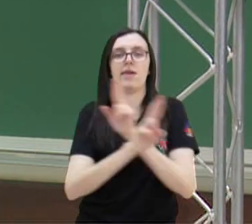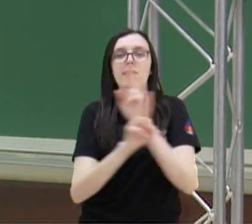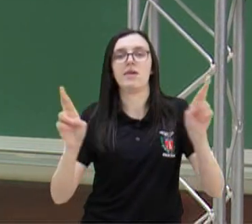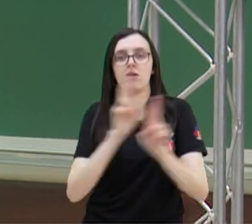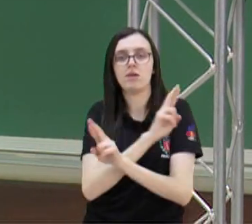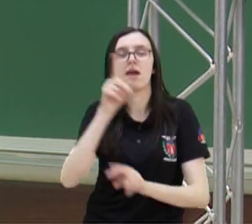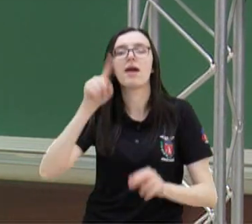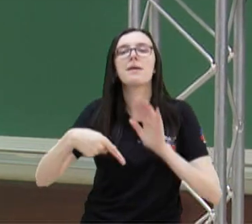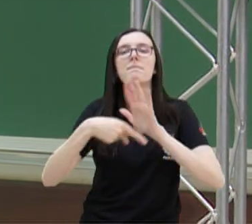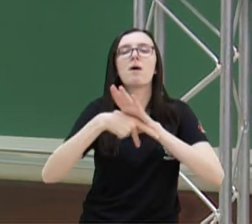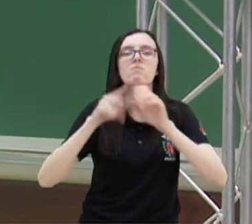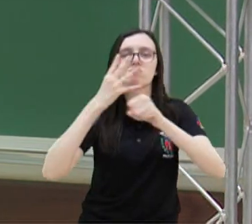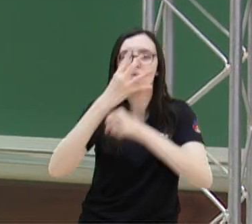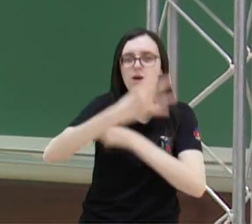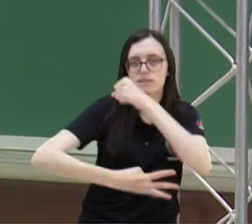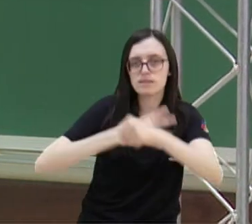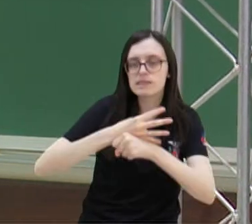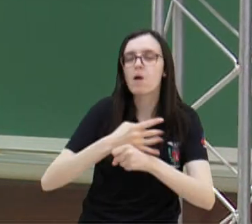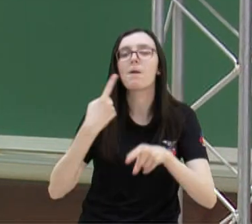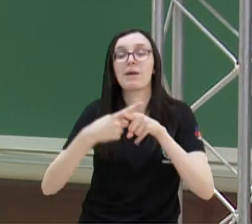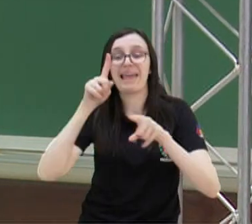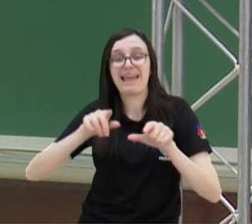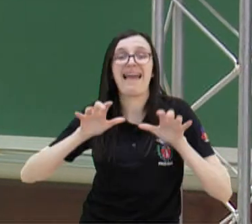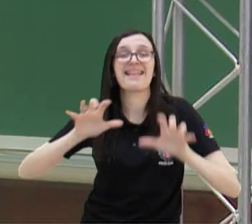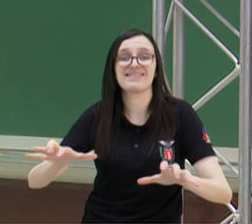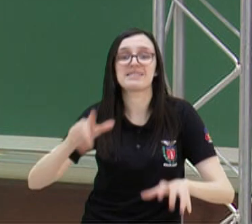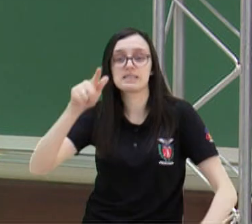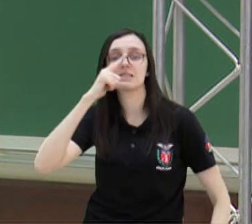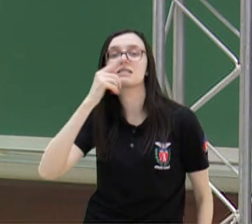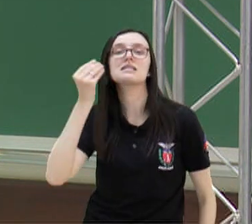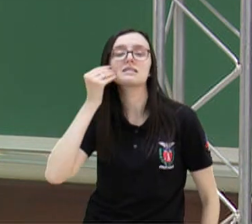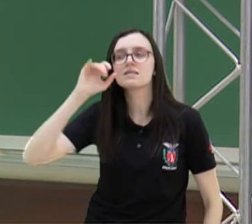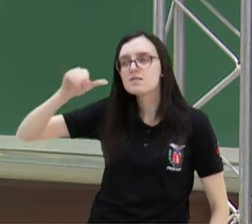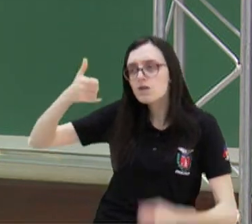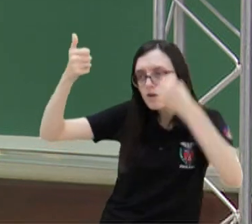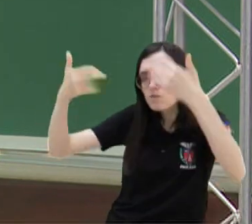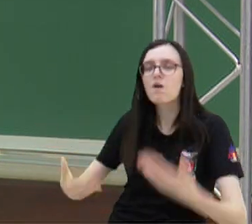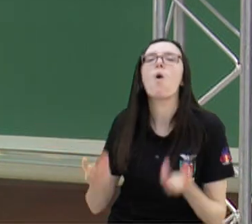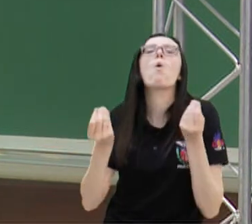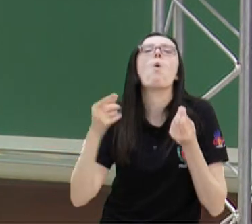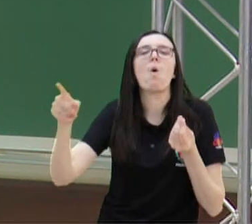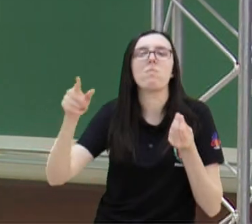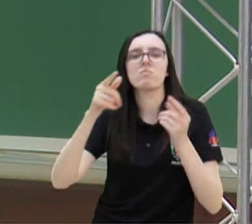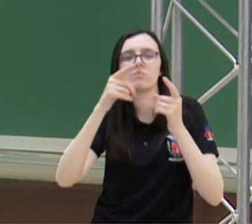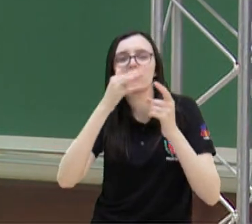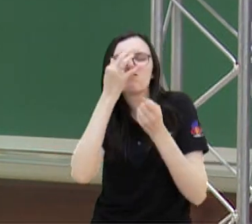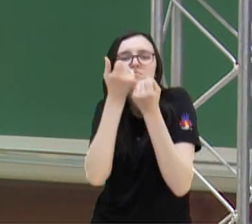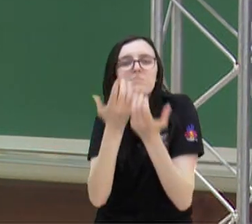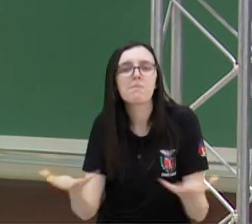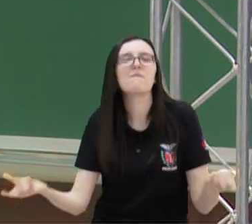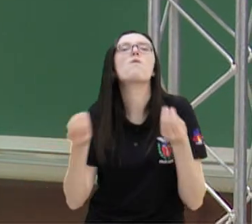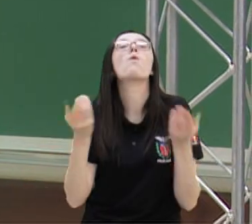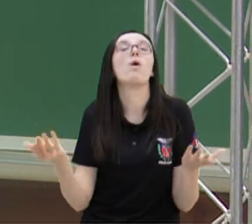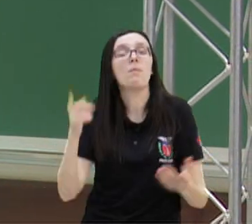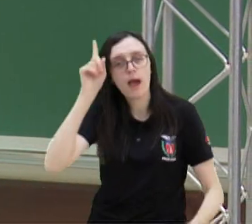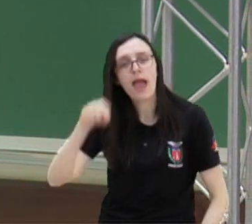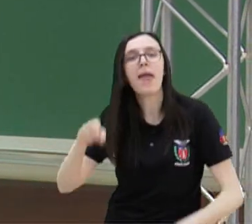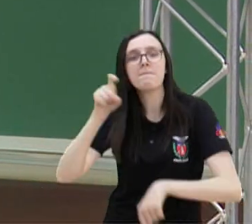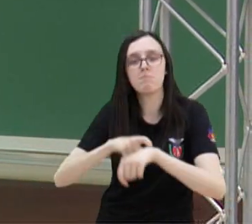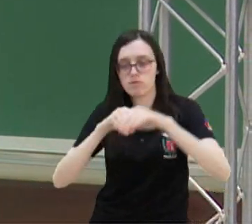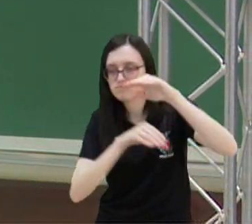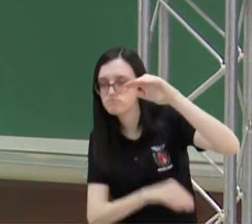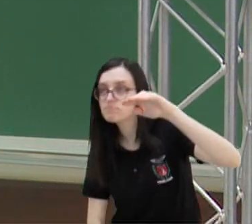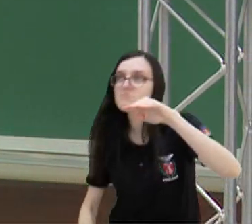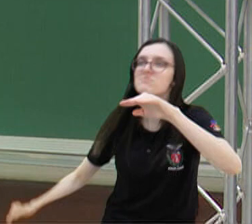das estações do ano. Porque era assim que os gregos tentavam justificar como a primavera acontecia. Era quando Proserpina ou